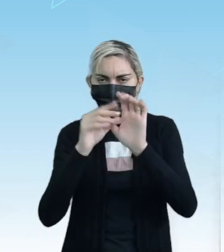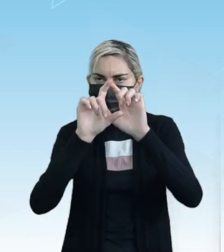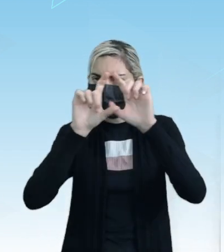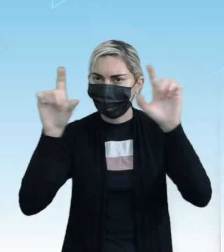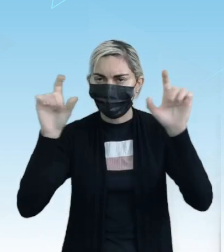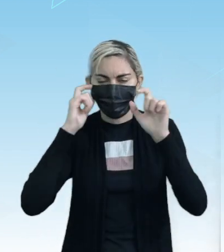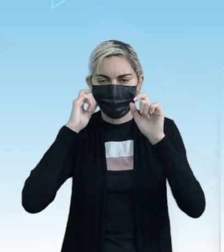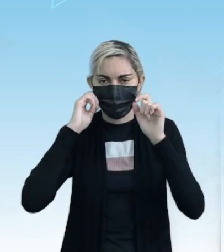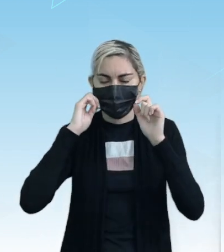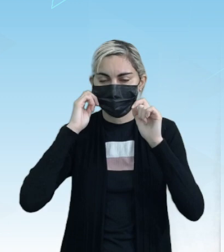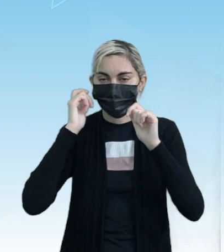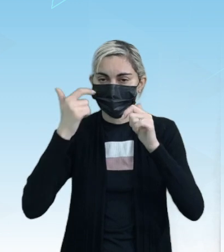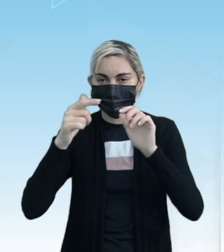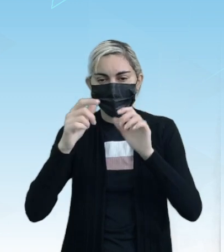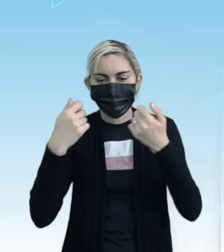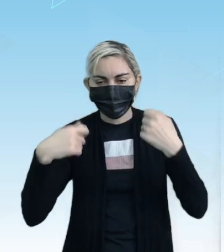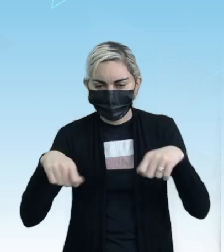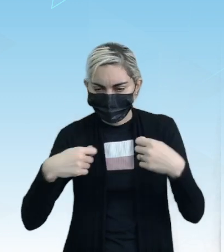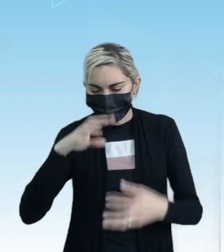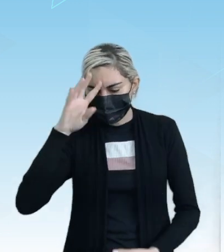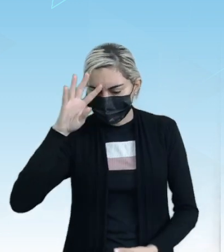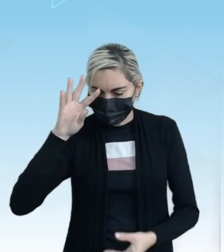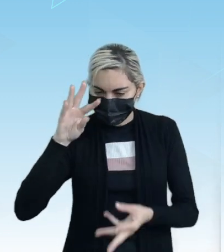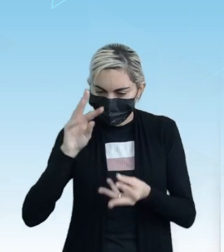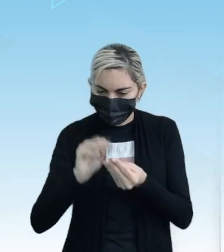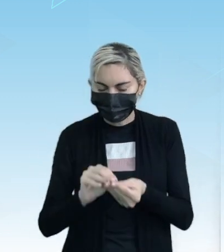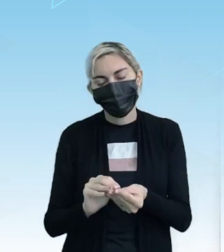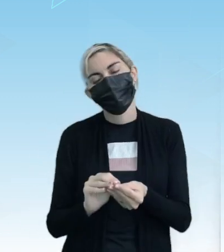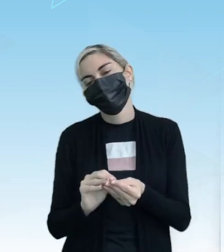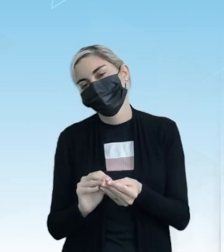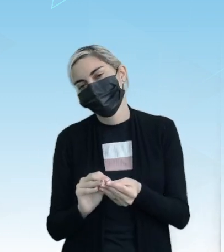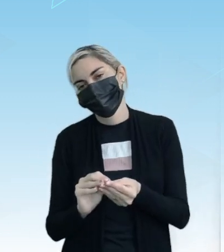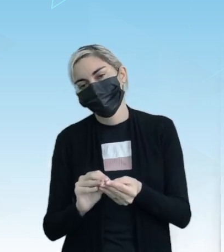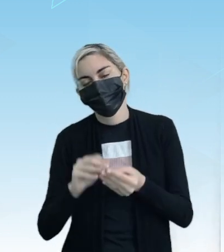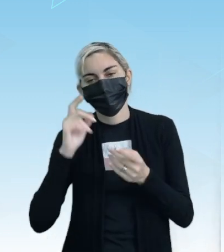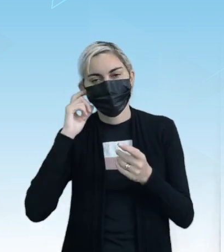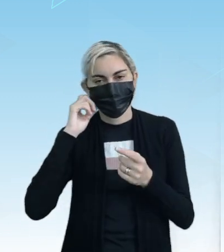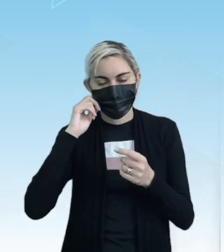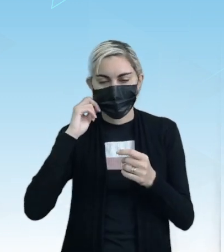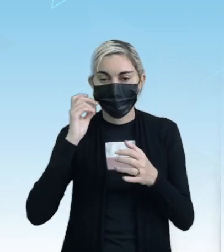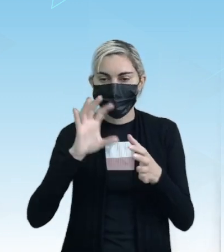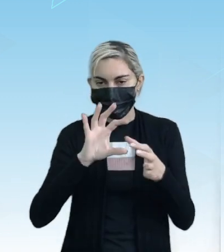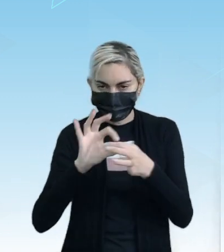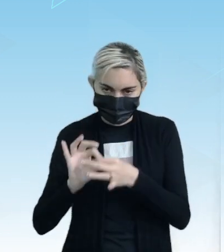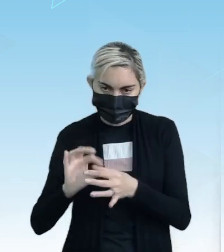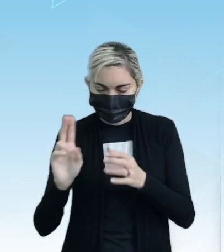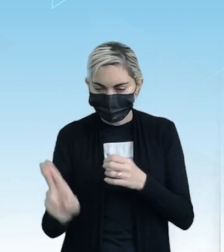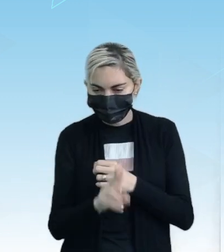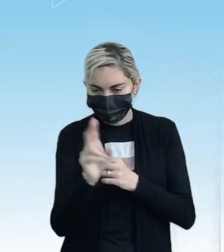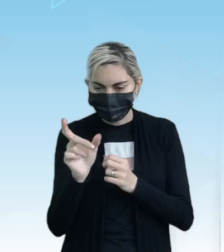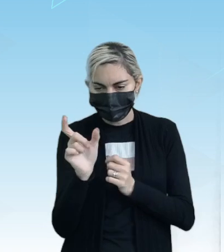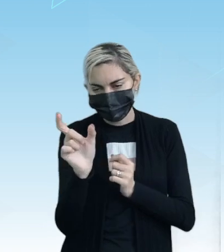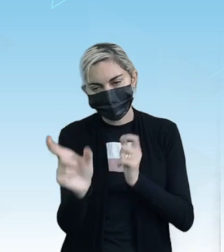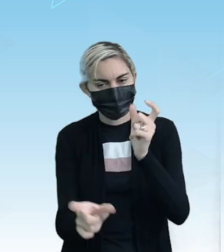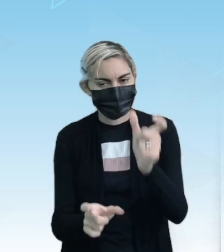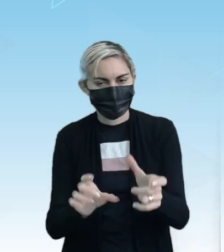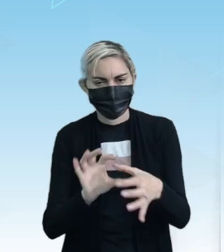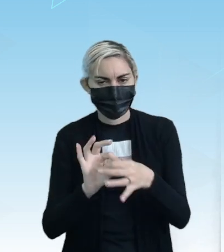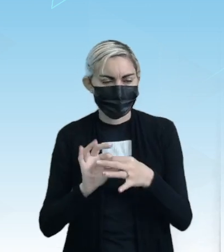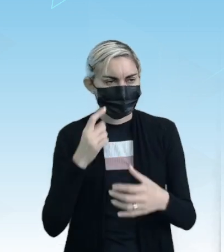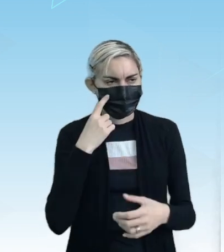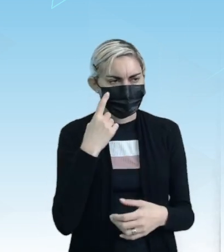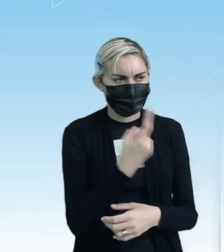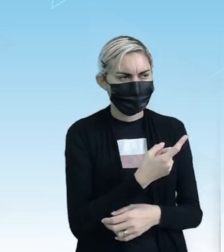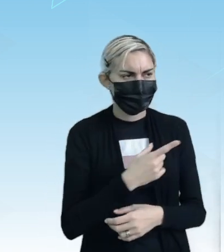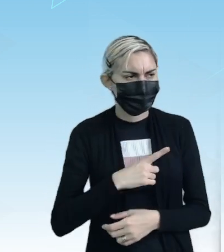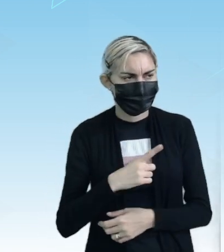superfície do texto. A gente pressupõe, justamente pelo contexto, pelo uso das palavras. Então vejam